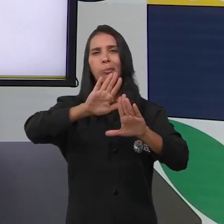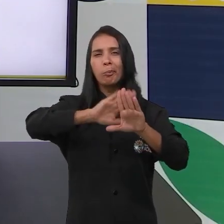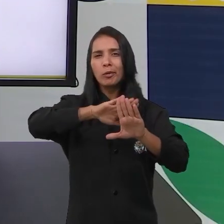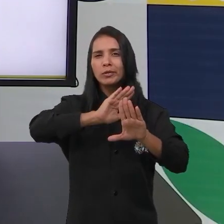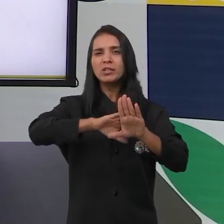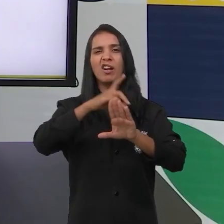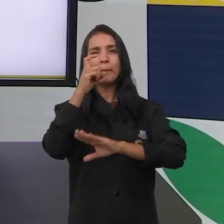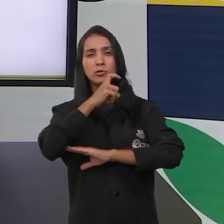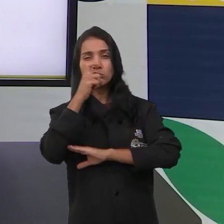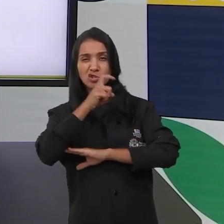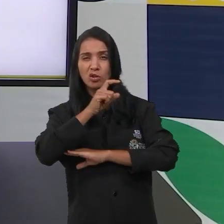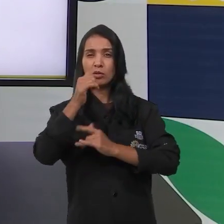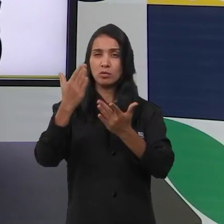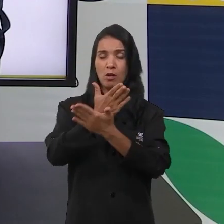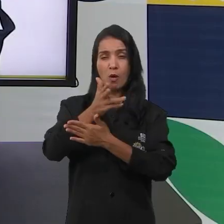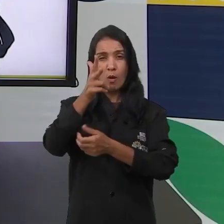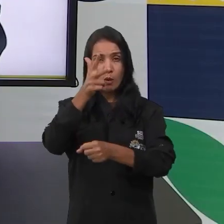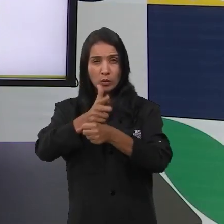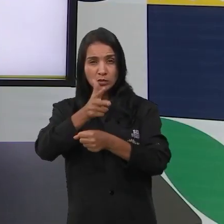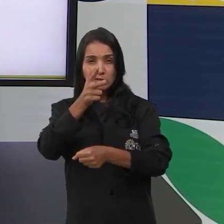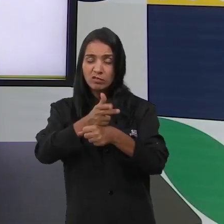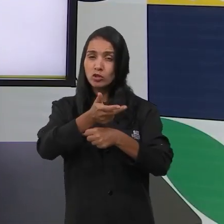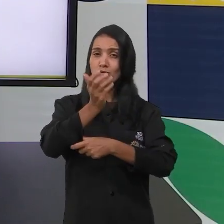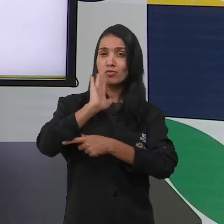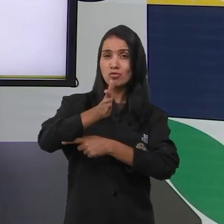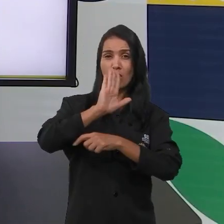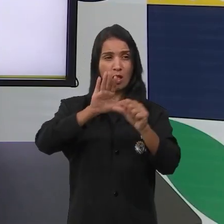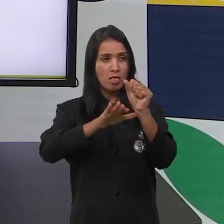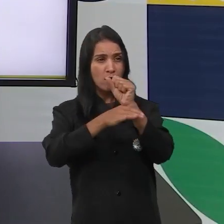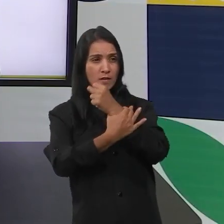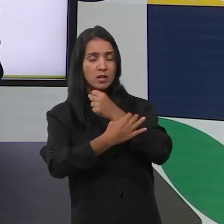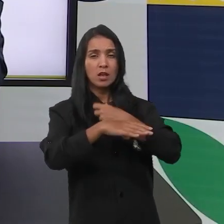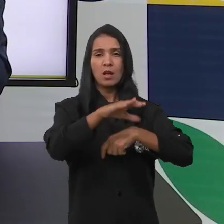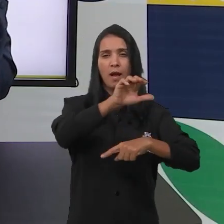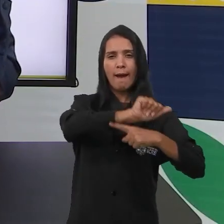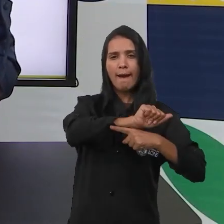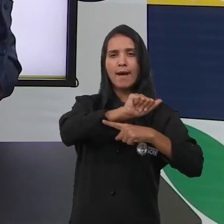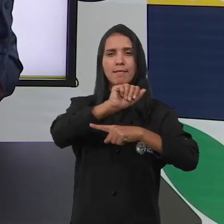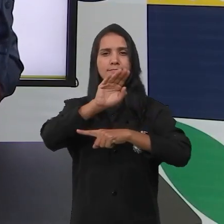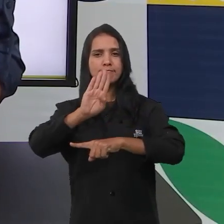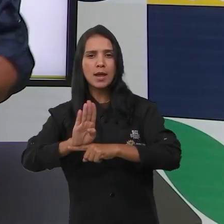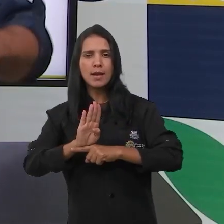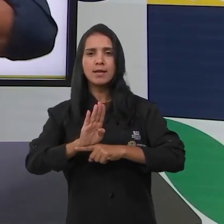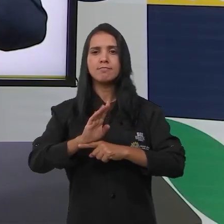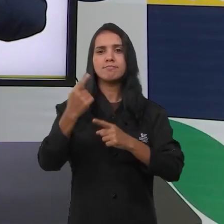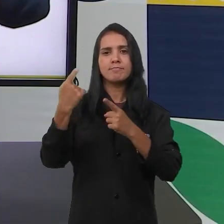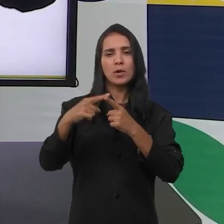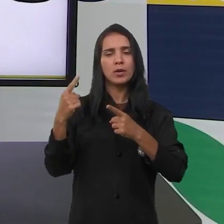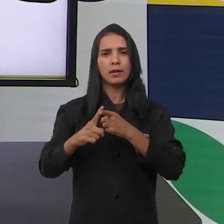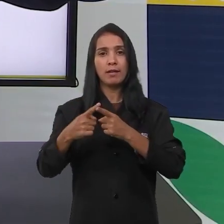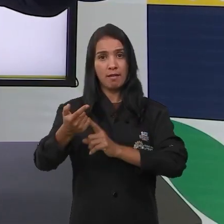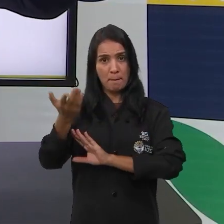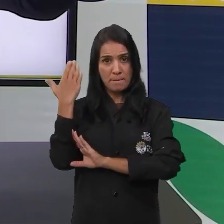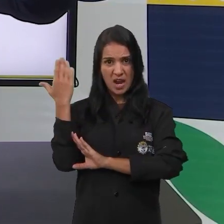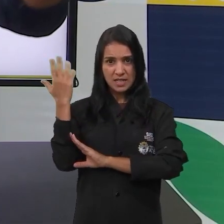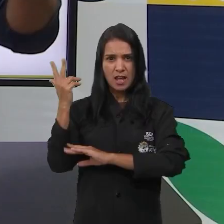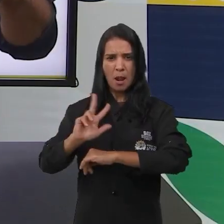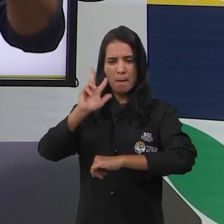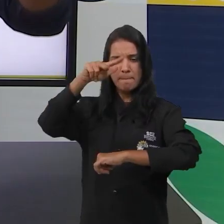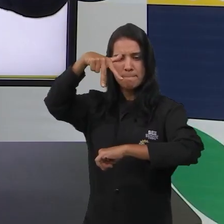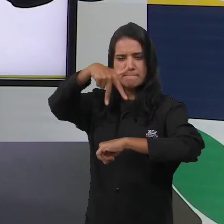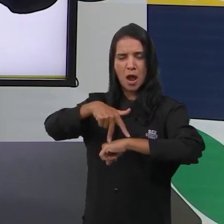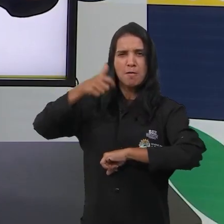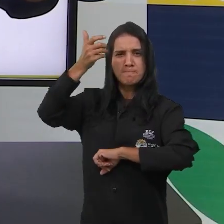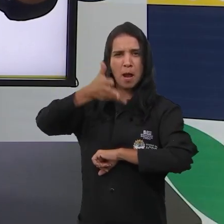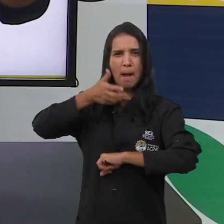os vídeos, né, defendendo o candidato A, o candidato B. Antigamente era no gogó, né? O camarada subia no palanque e discursava para a multidão,